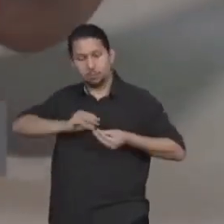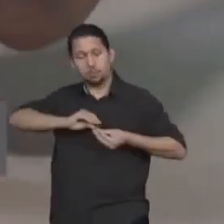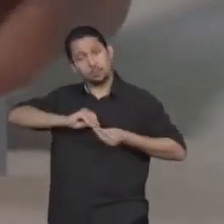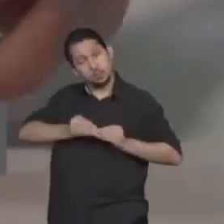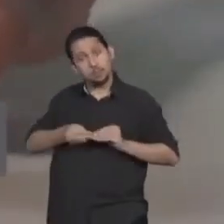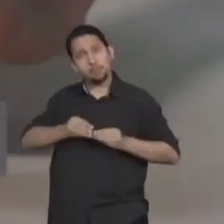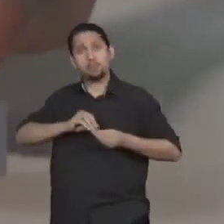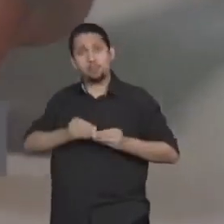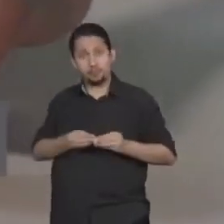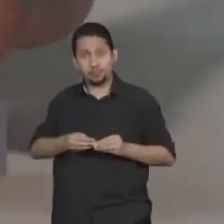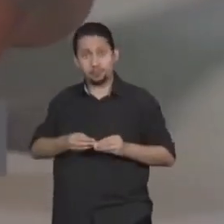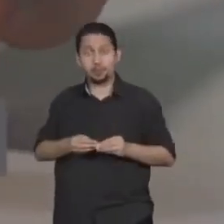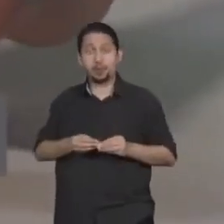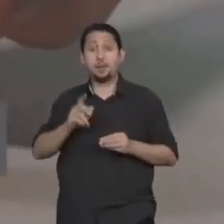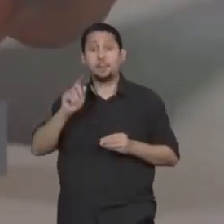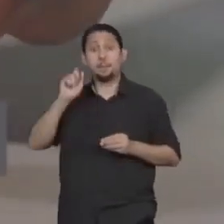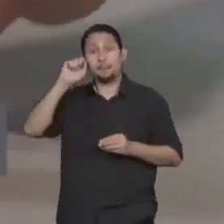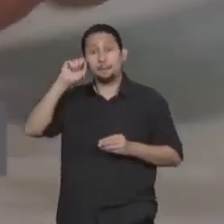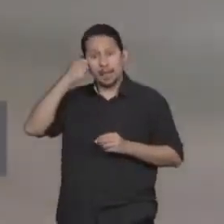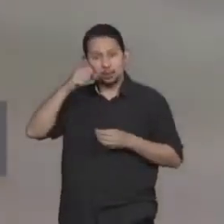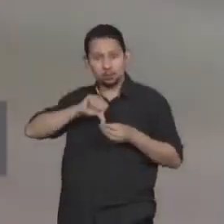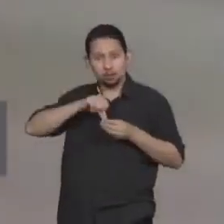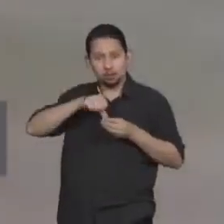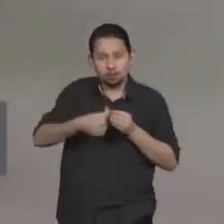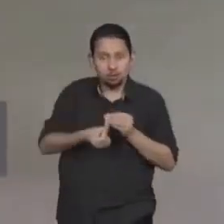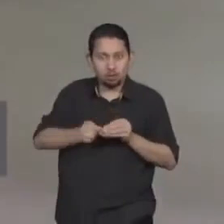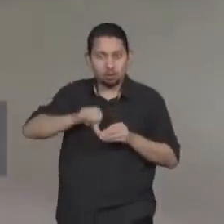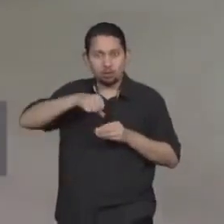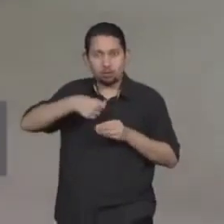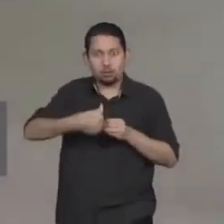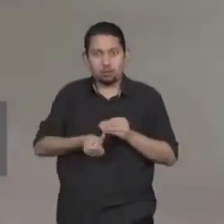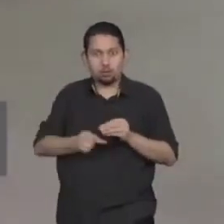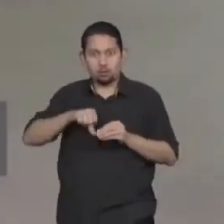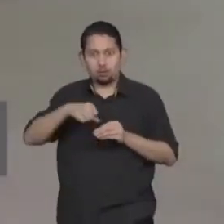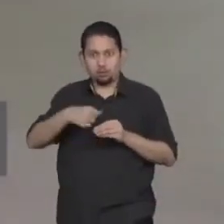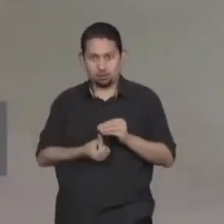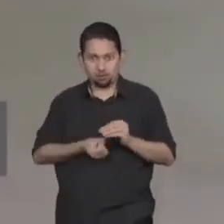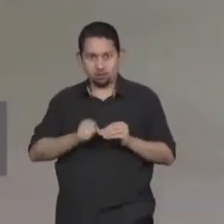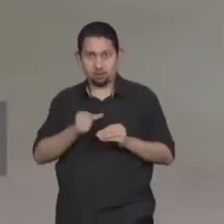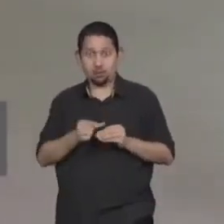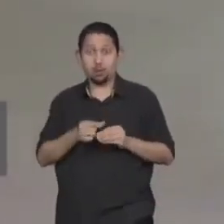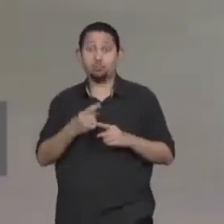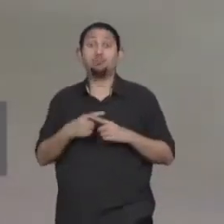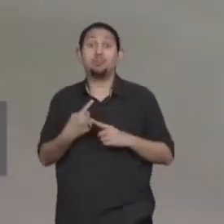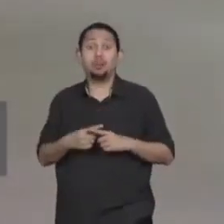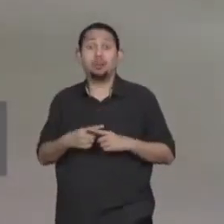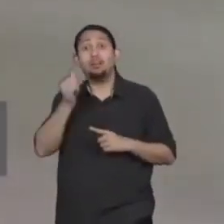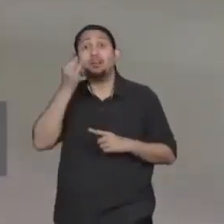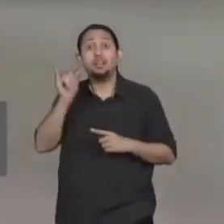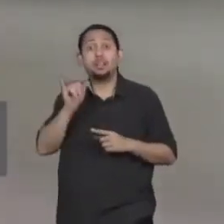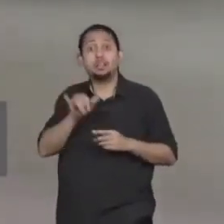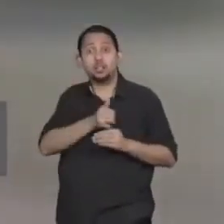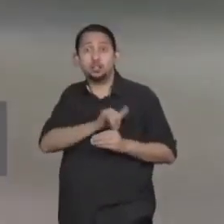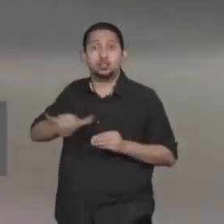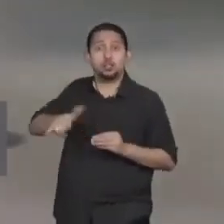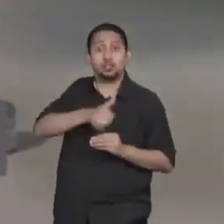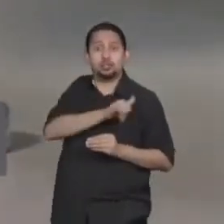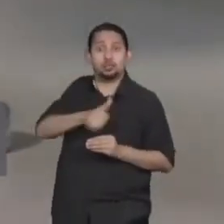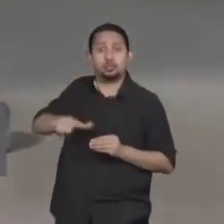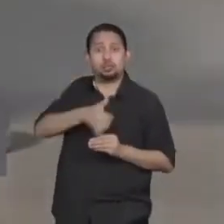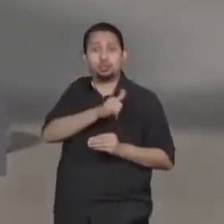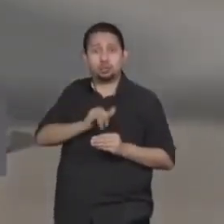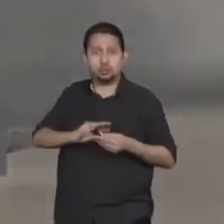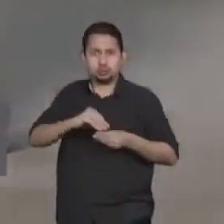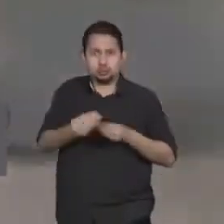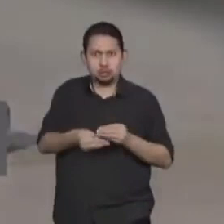aqui, eu vou passar uma fita isolante. Vamos lá, vou precisar isolar ele para prender